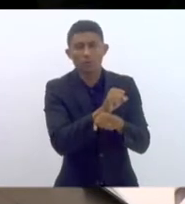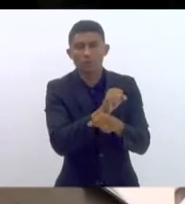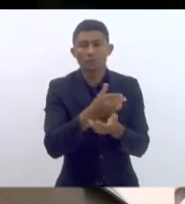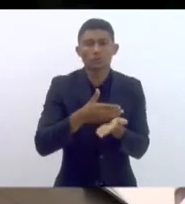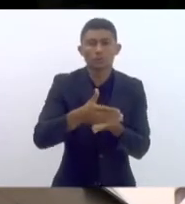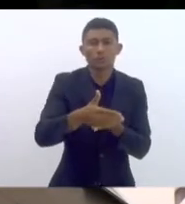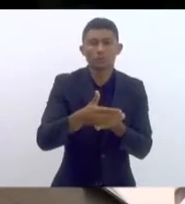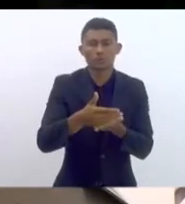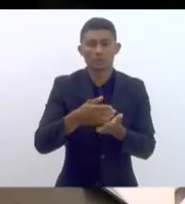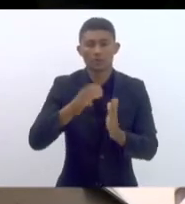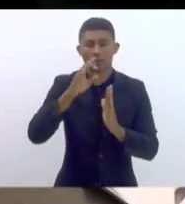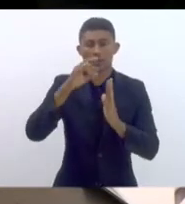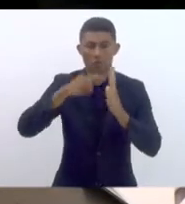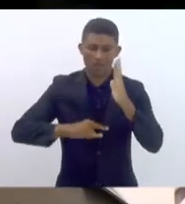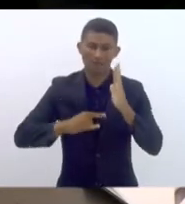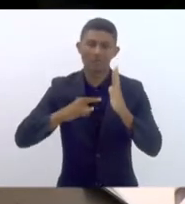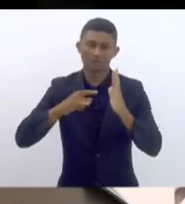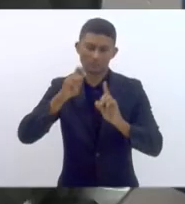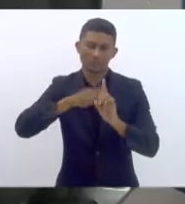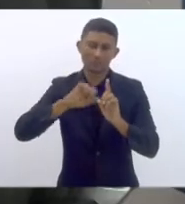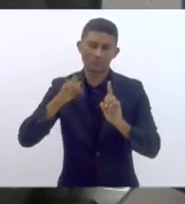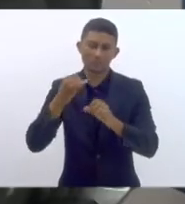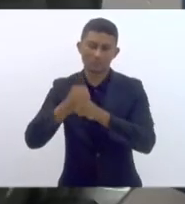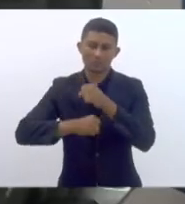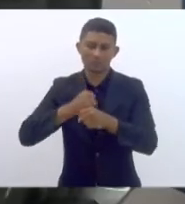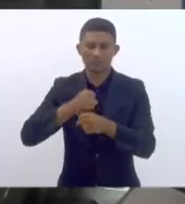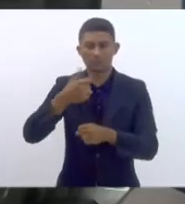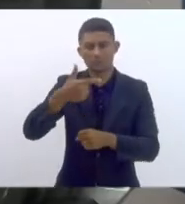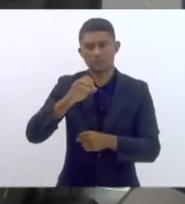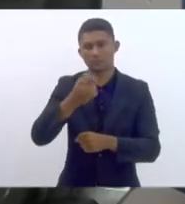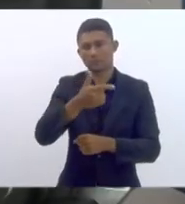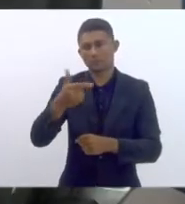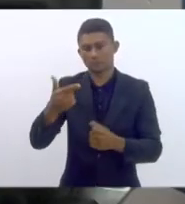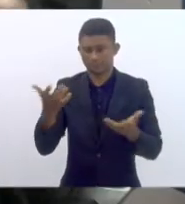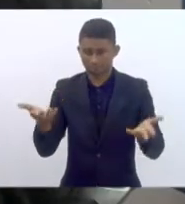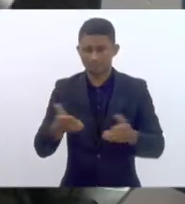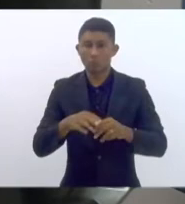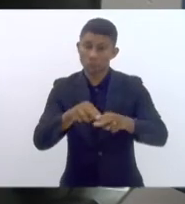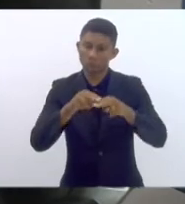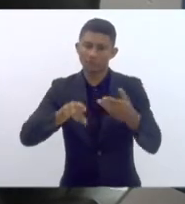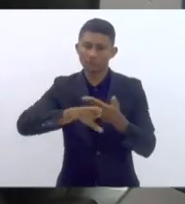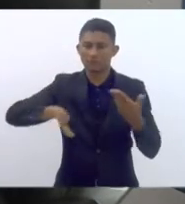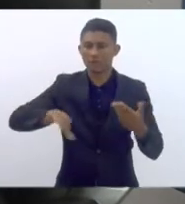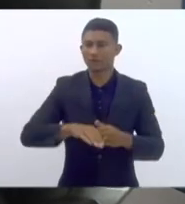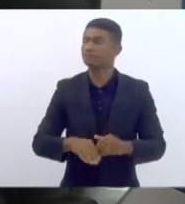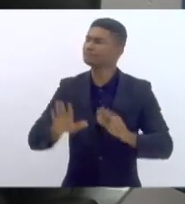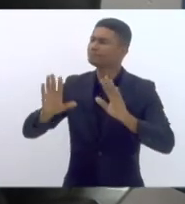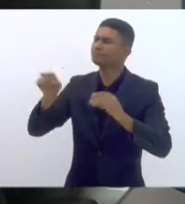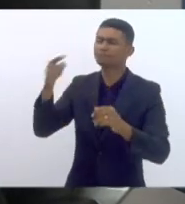Por isso que ele está em separado. Tá? Ô, Diana, olha só. Nesta tabela aqui...